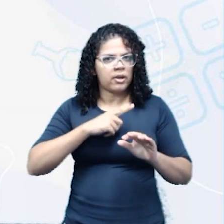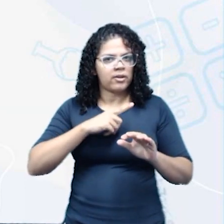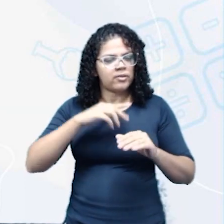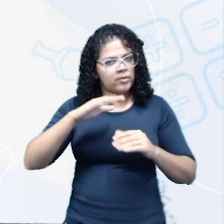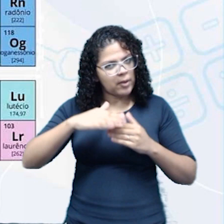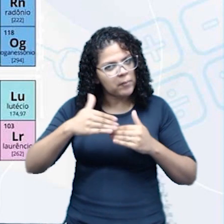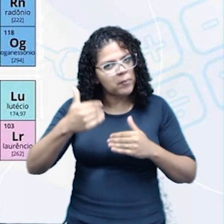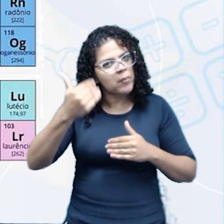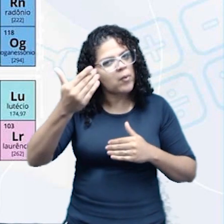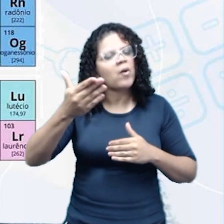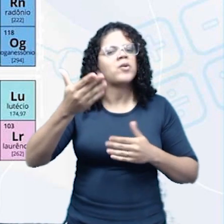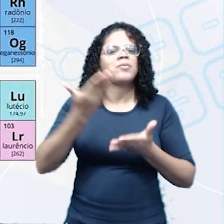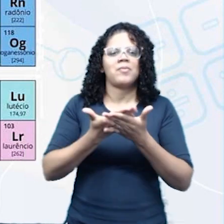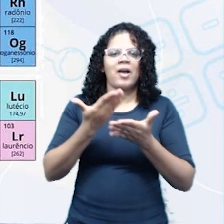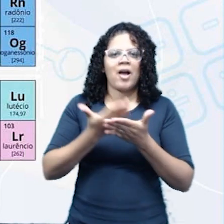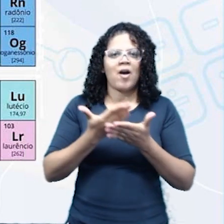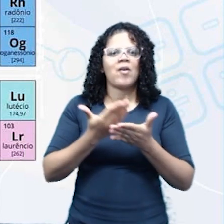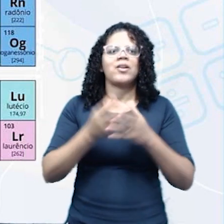próxima aula, certo?